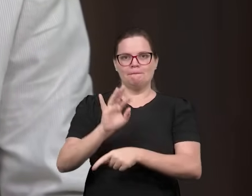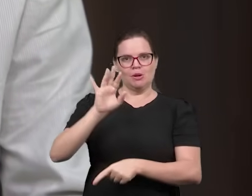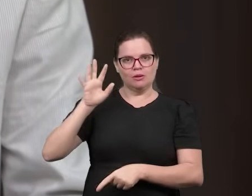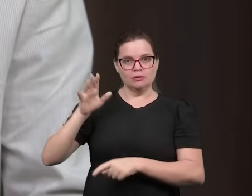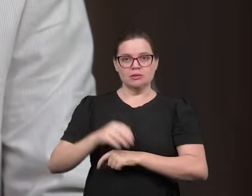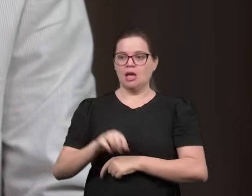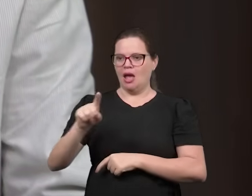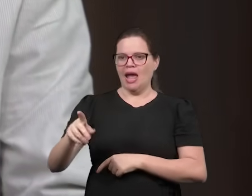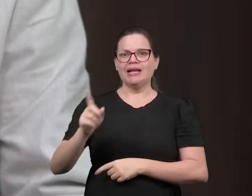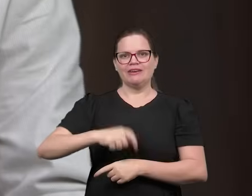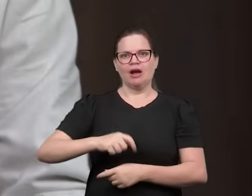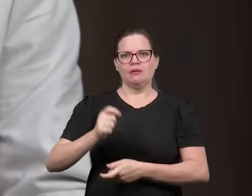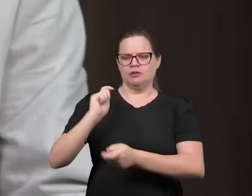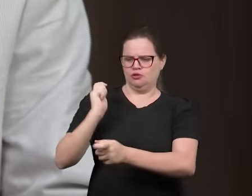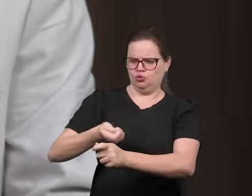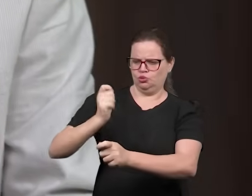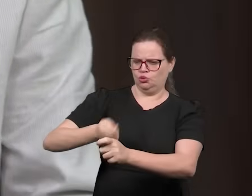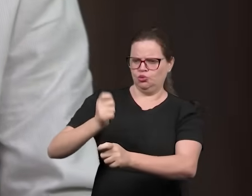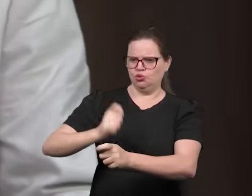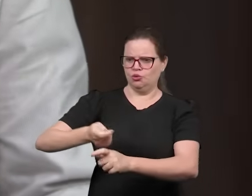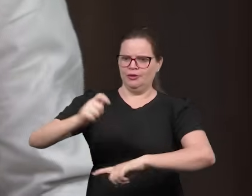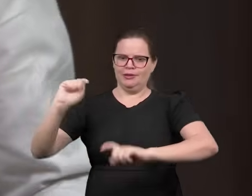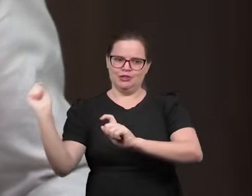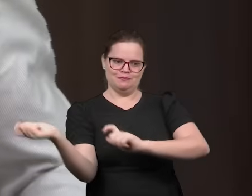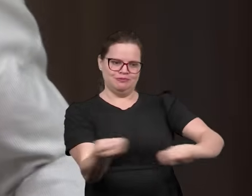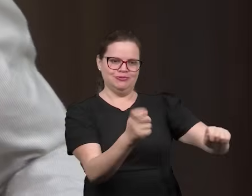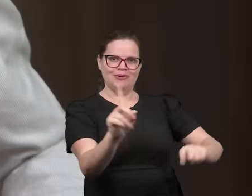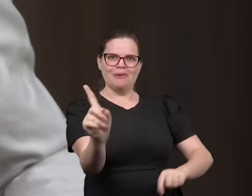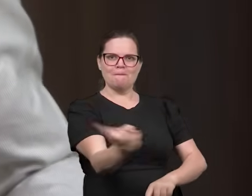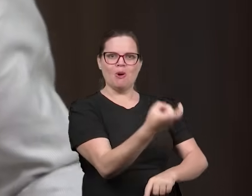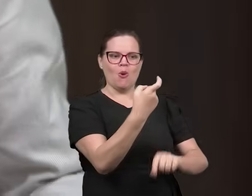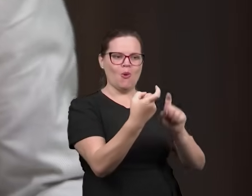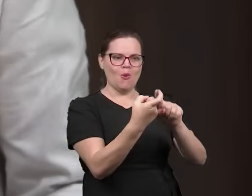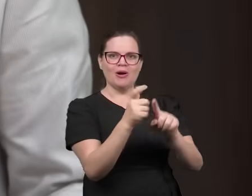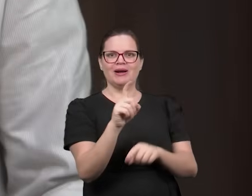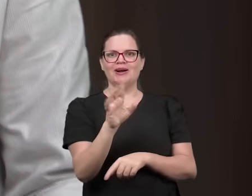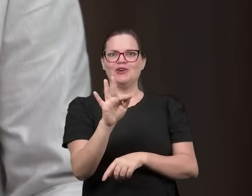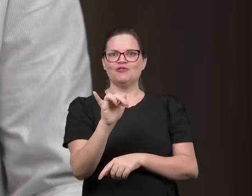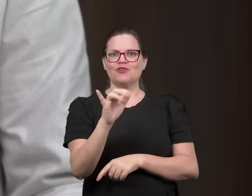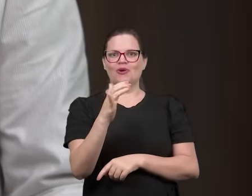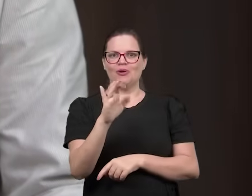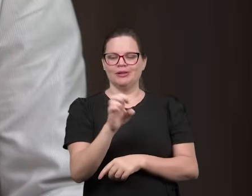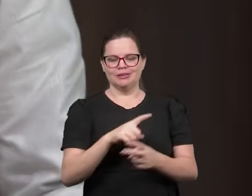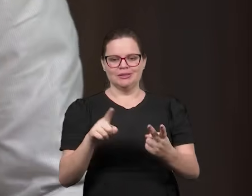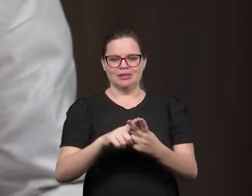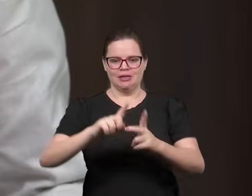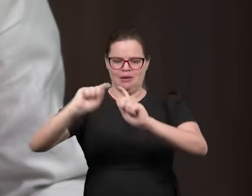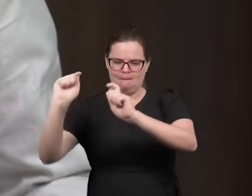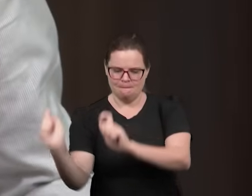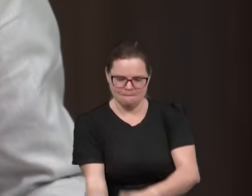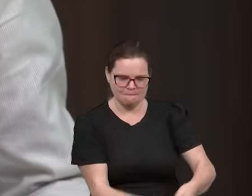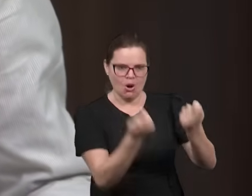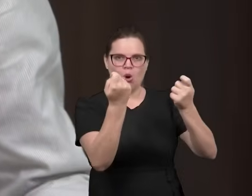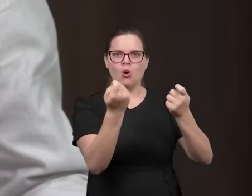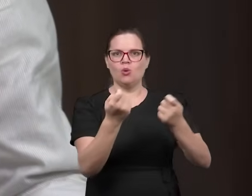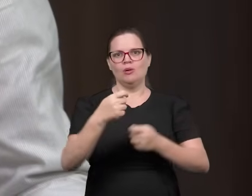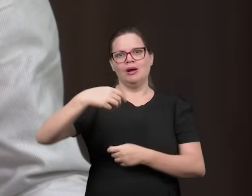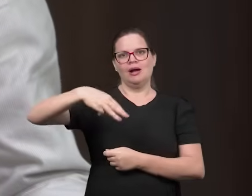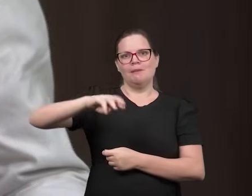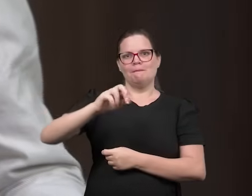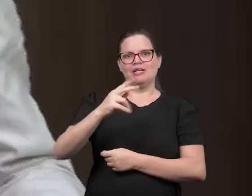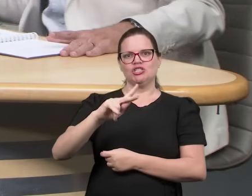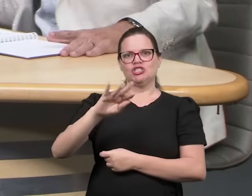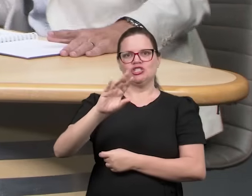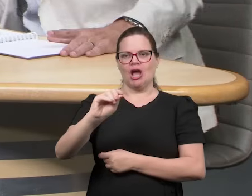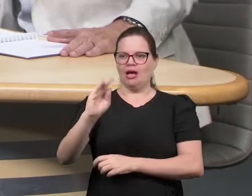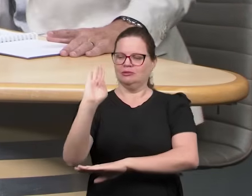a foice. Então, a própria agropecuária do irmão e o plantio É como se fosse a internet, a criação da